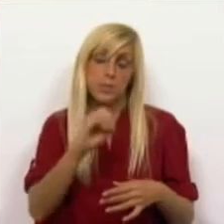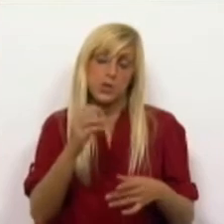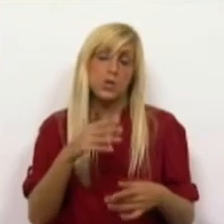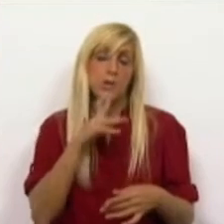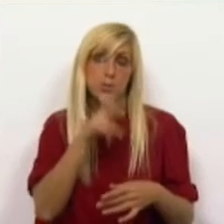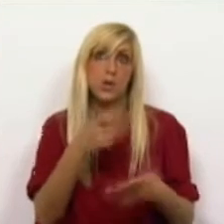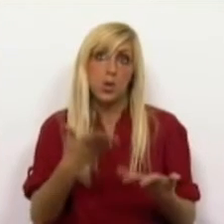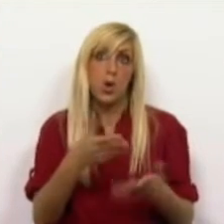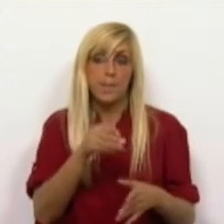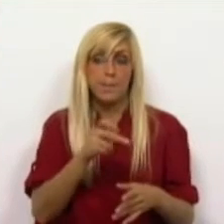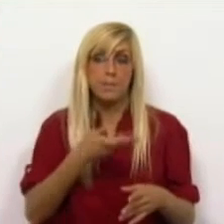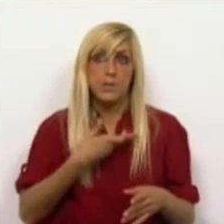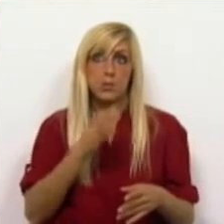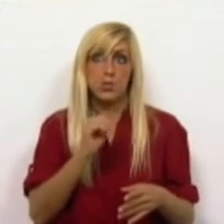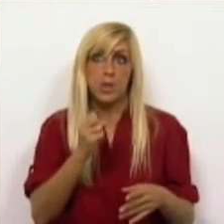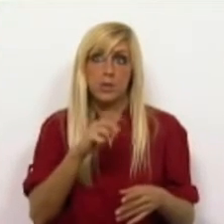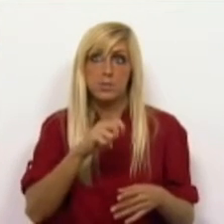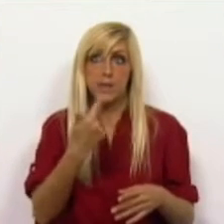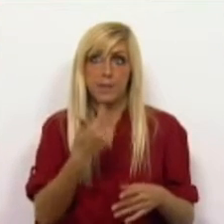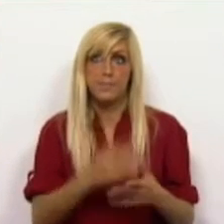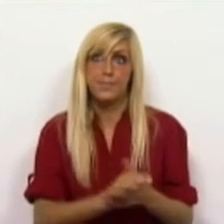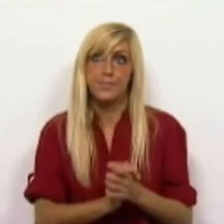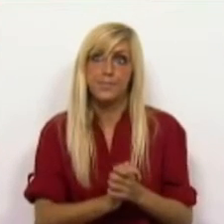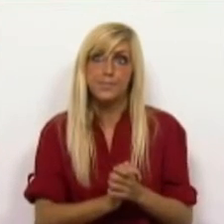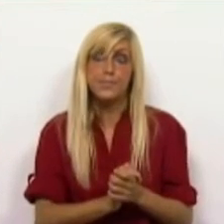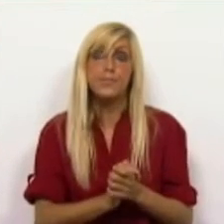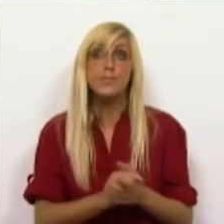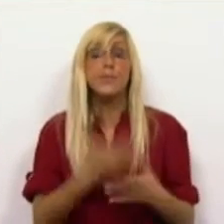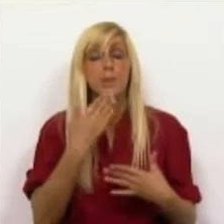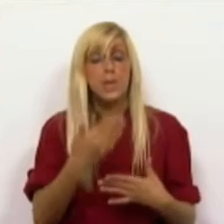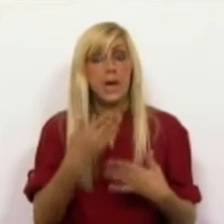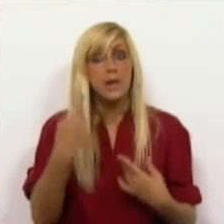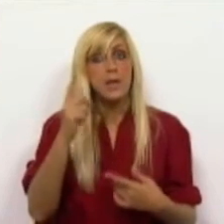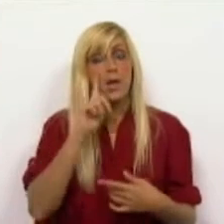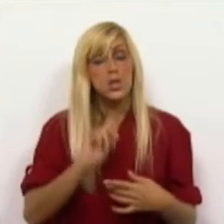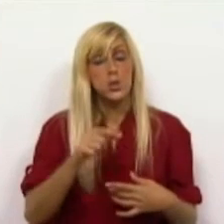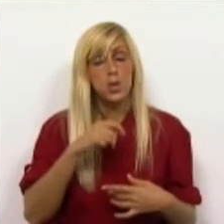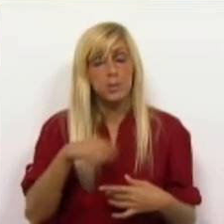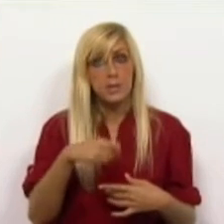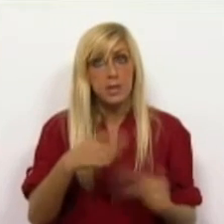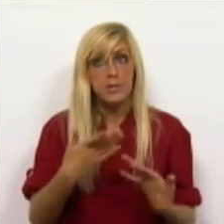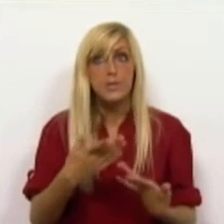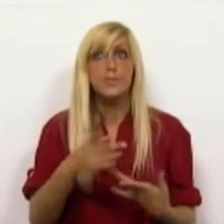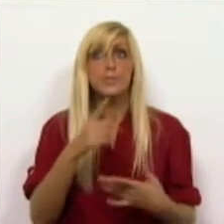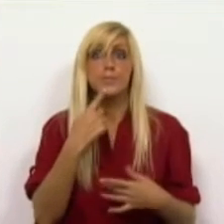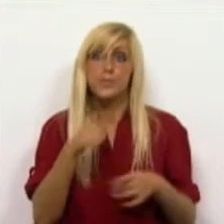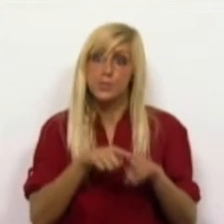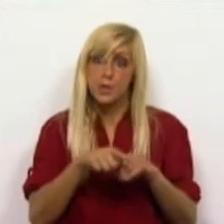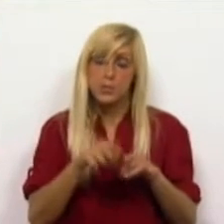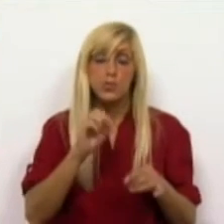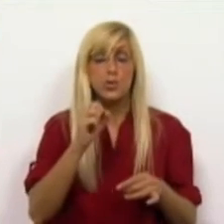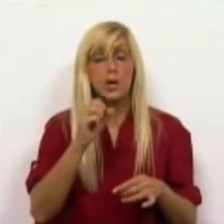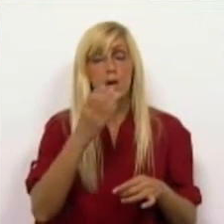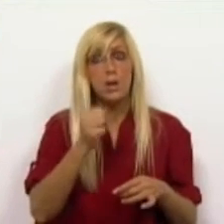A palavra o Sr. Deputado Pedro Soares, do Bloco de Esquerda. Muito obrigado, Sra. Presidente, Sras. Deputadas, Srs. Deputados, Srs. Membros do Governo, Sr.